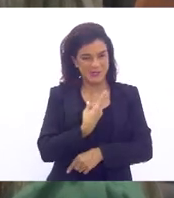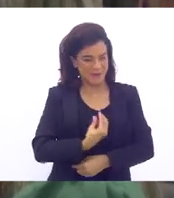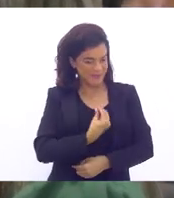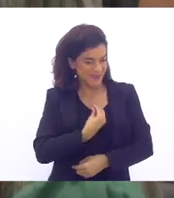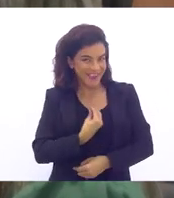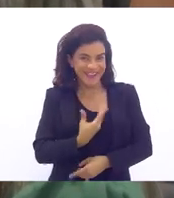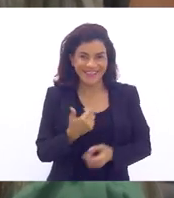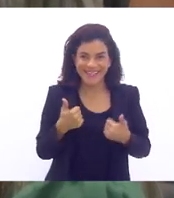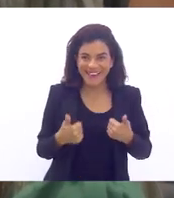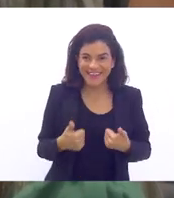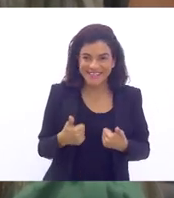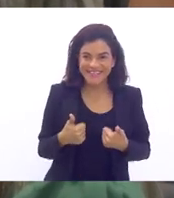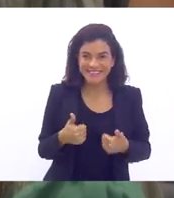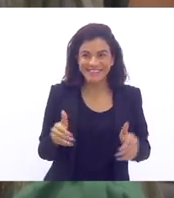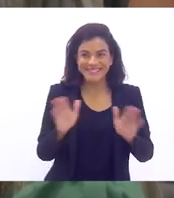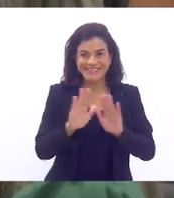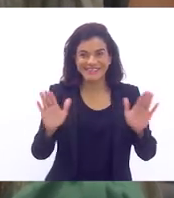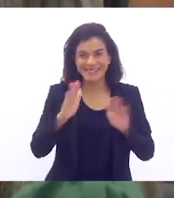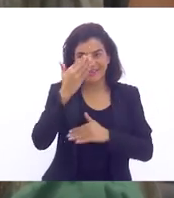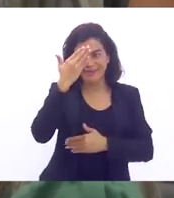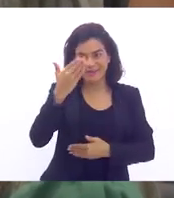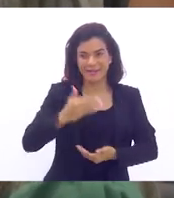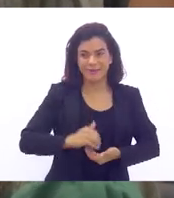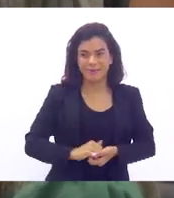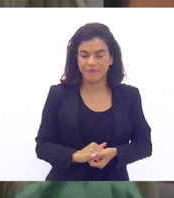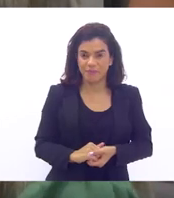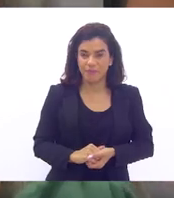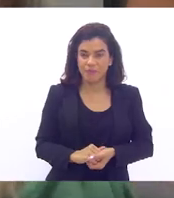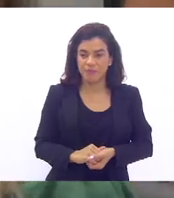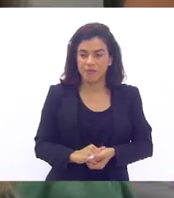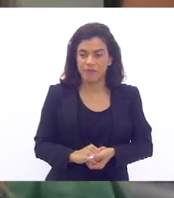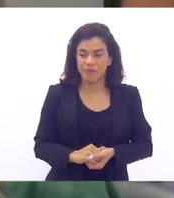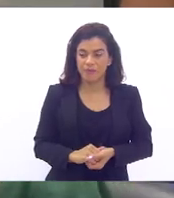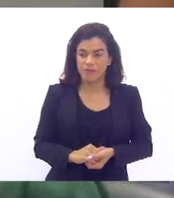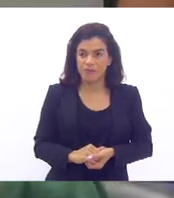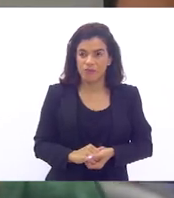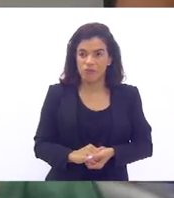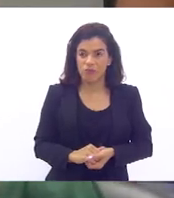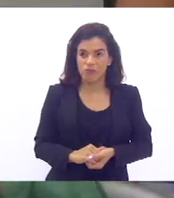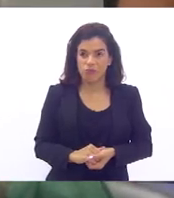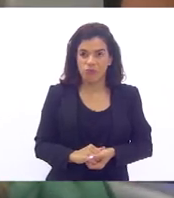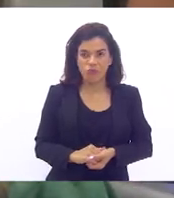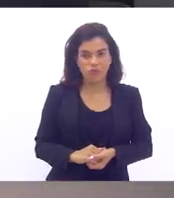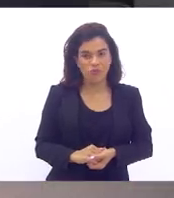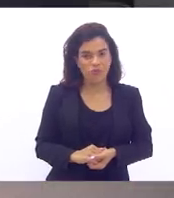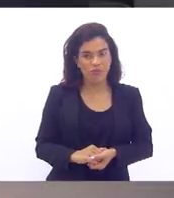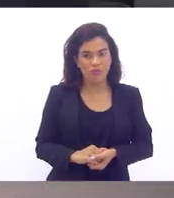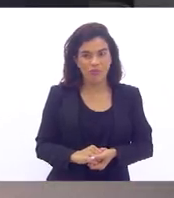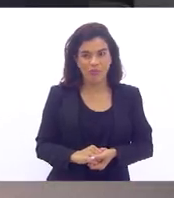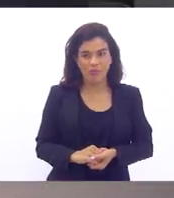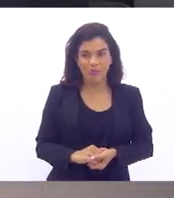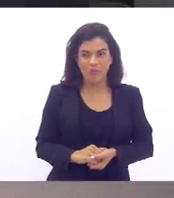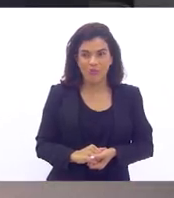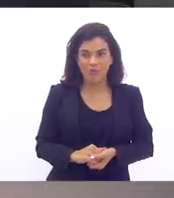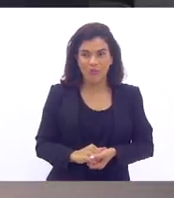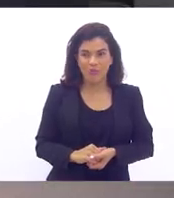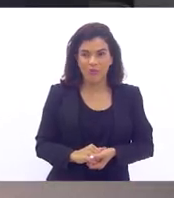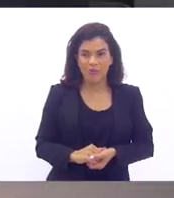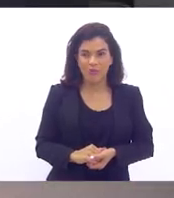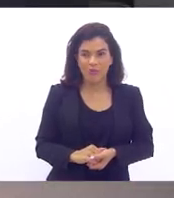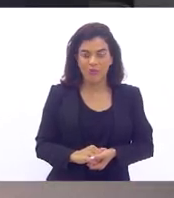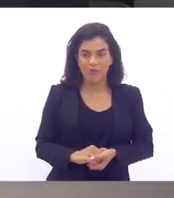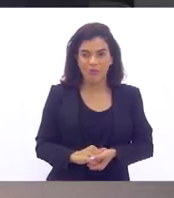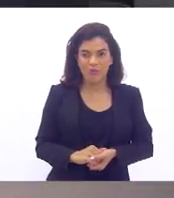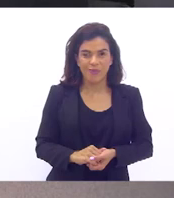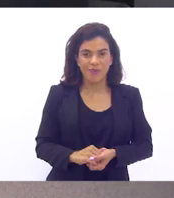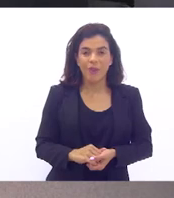tá muito obrigada muito obrigado parabéns pelas palavras quero passar rapidamente